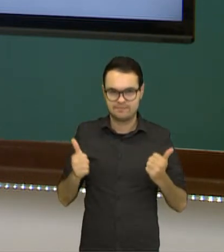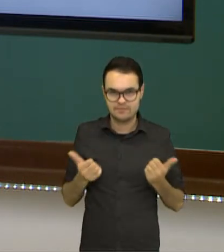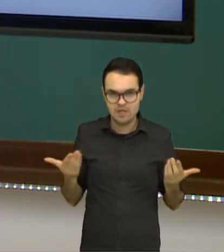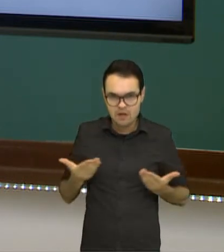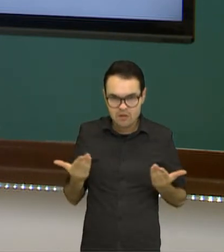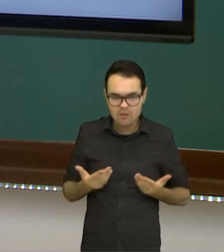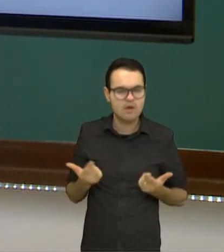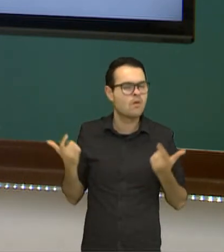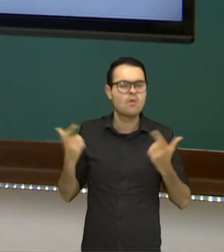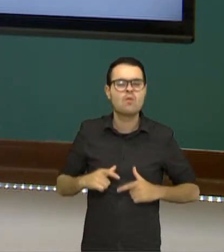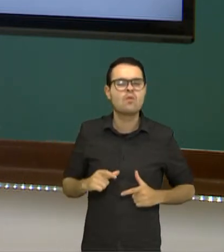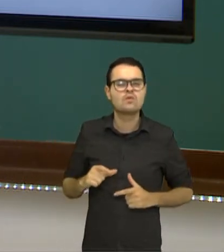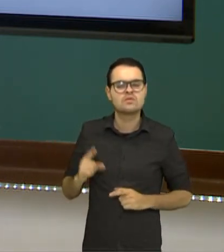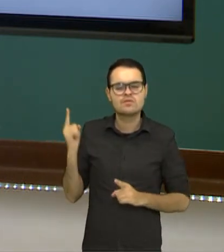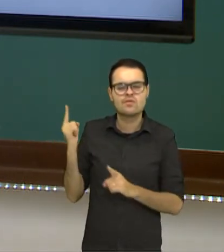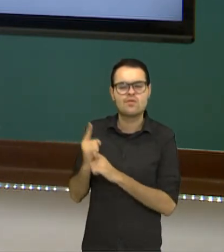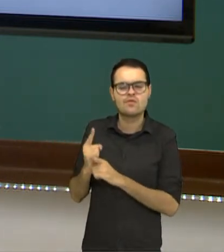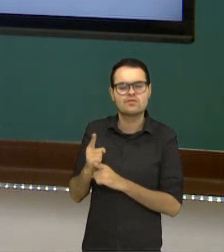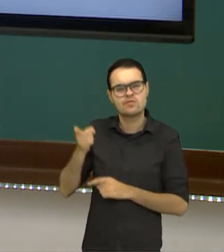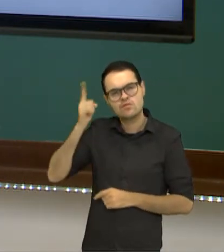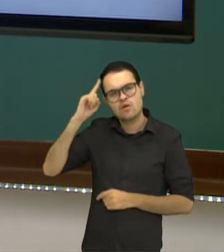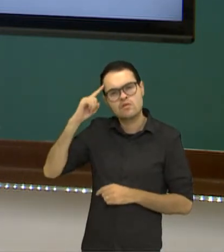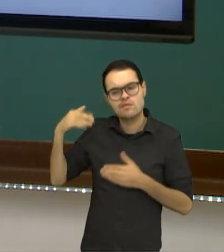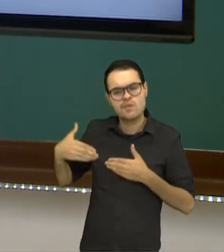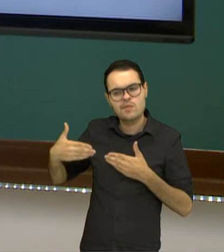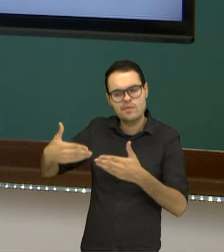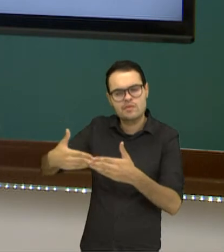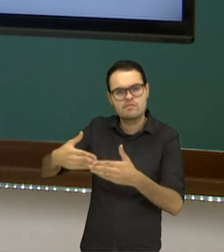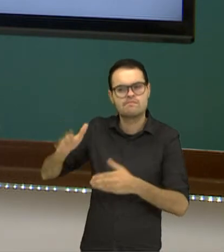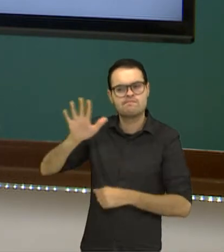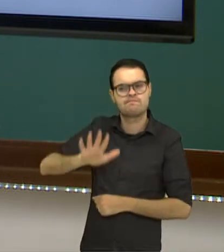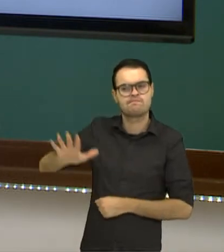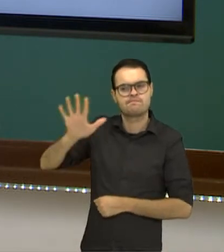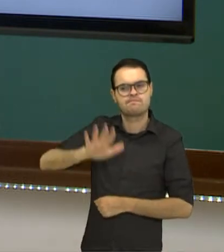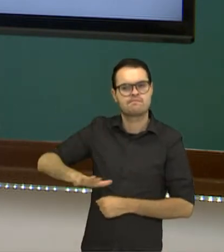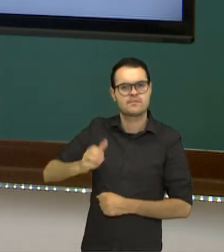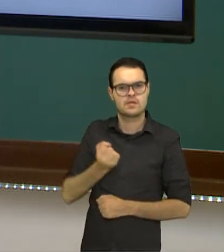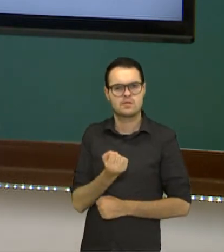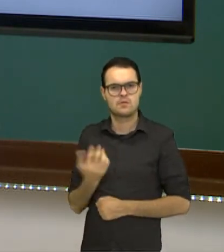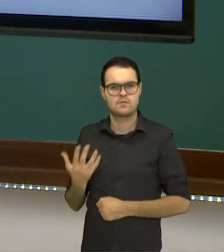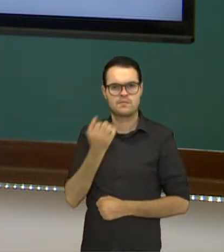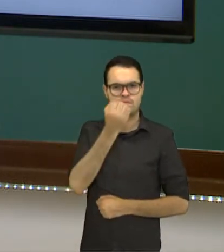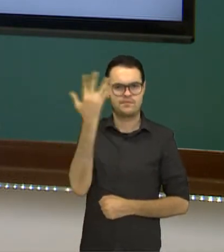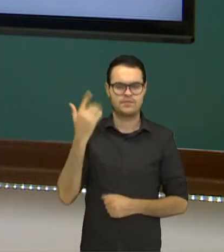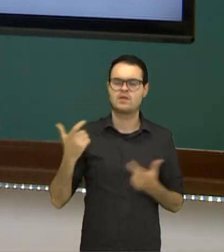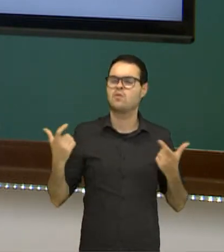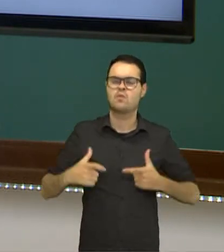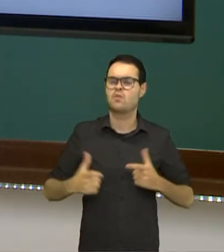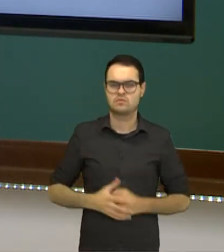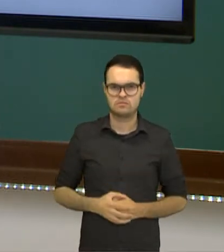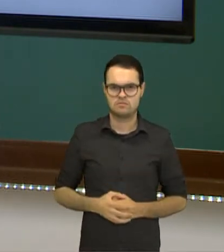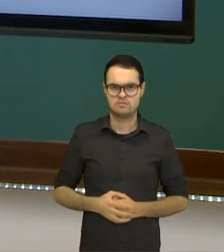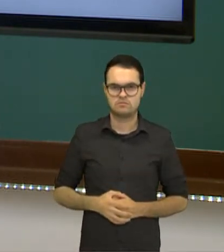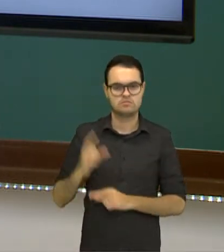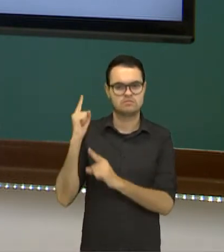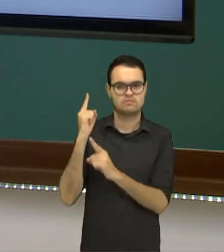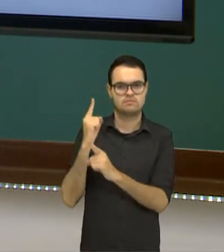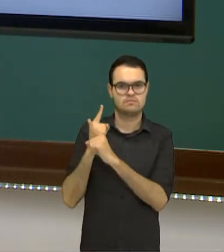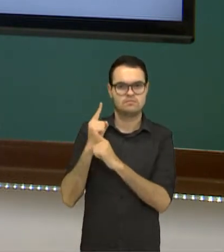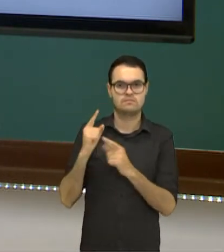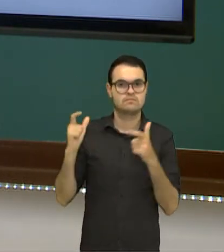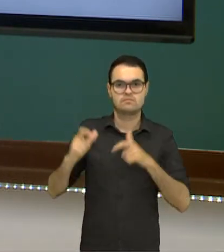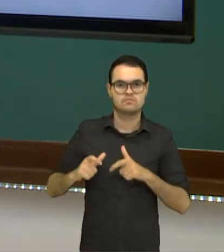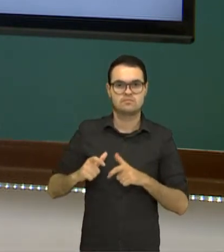aonde mais a gente encontra no nosso cotidiano a ideia de potenciação? Então, a ideia de potenciação a gente encontra onde?